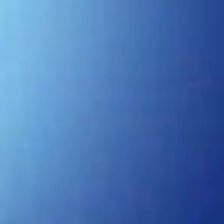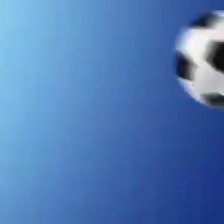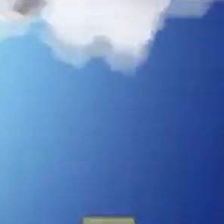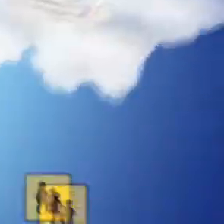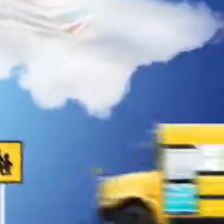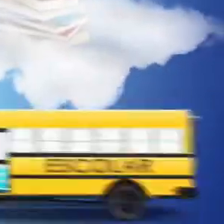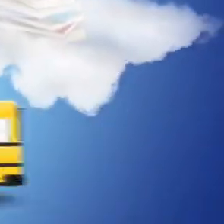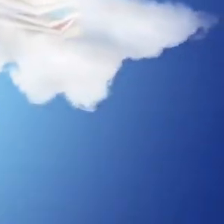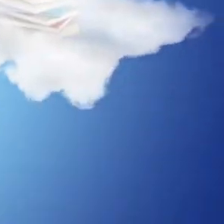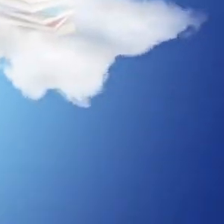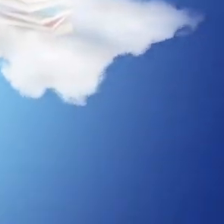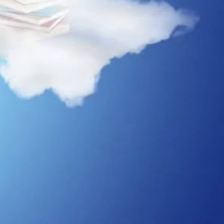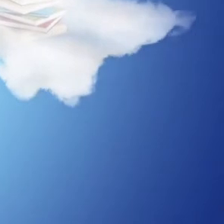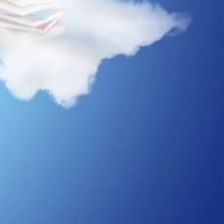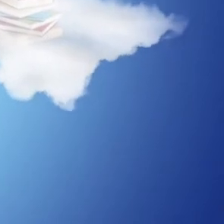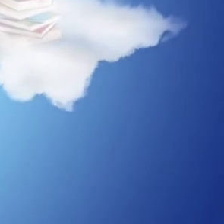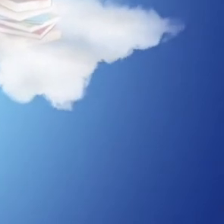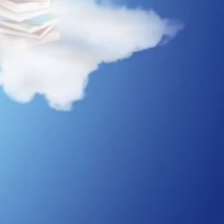Tchau.